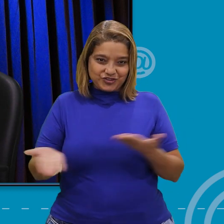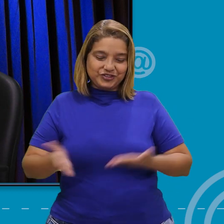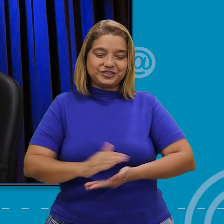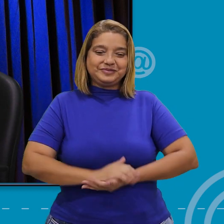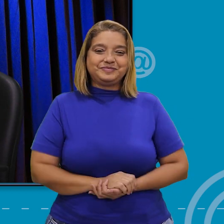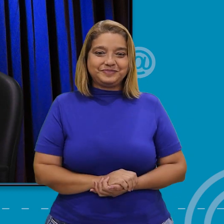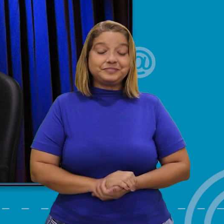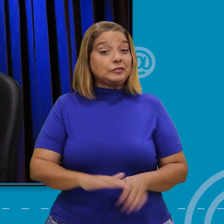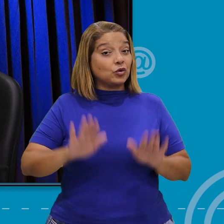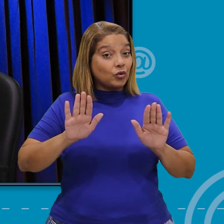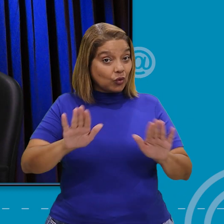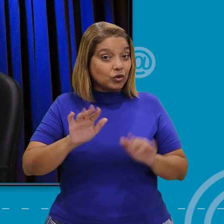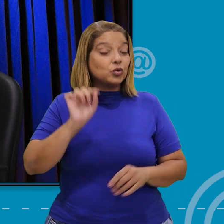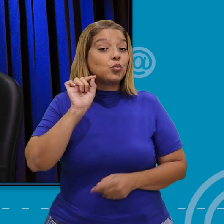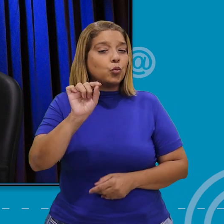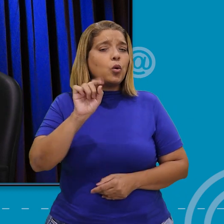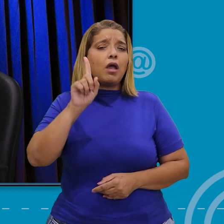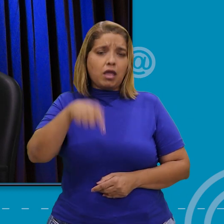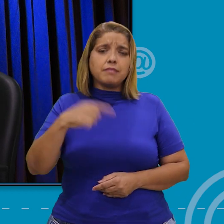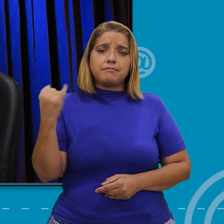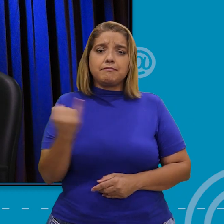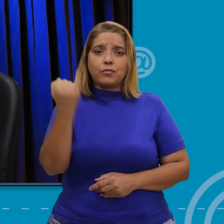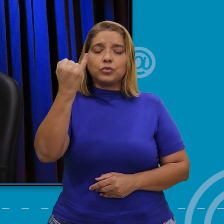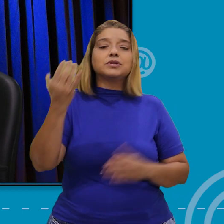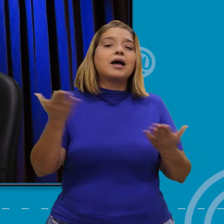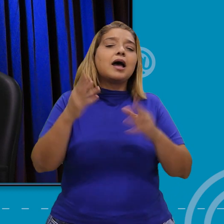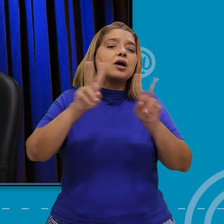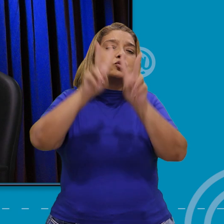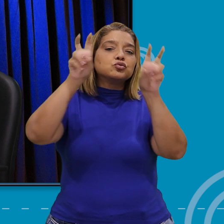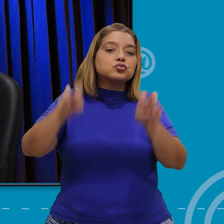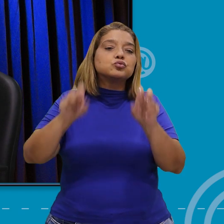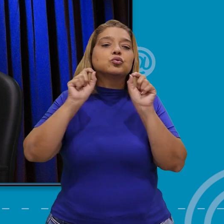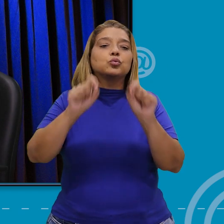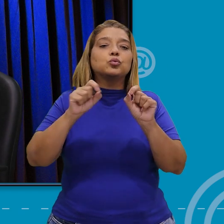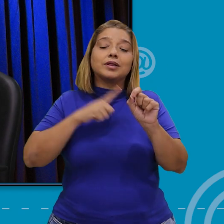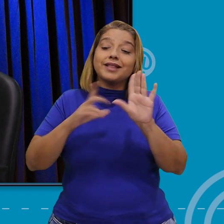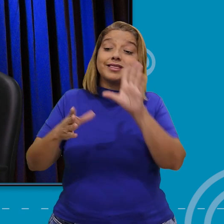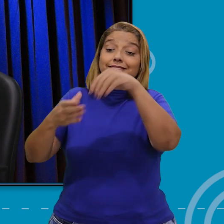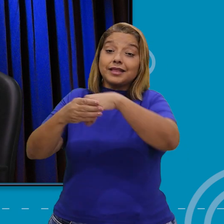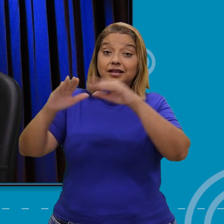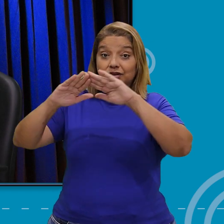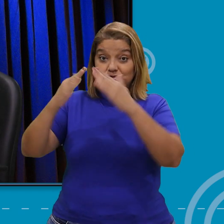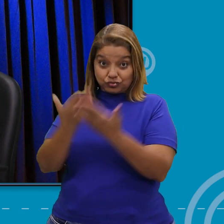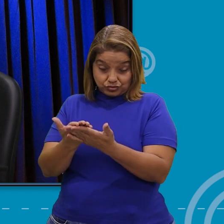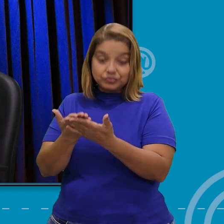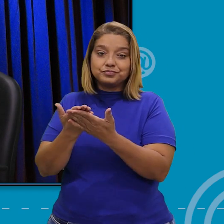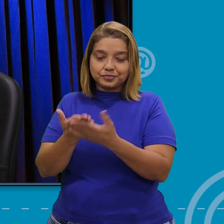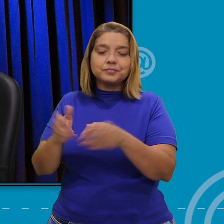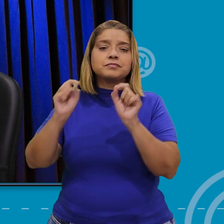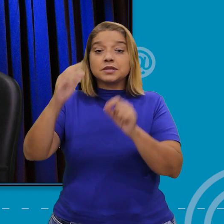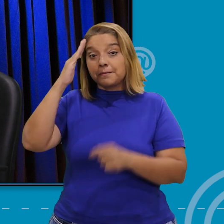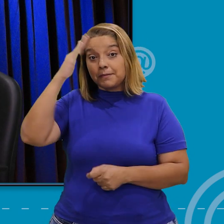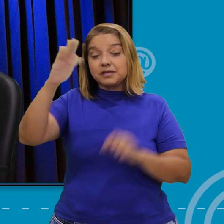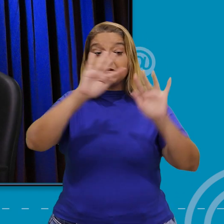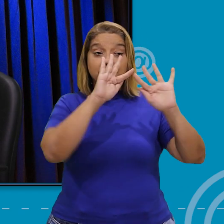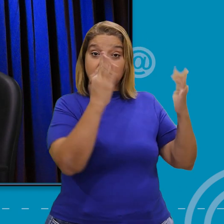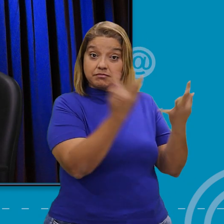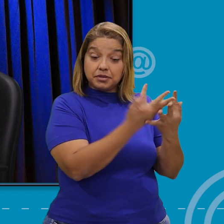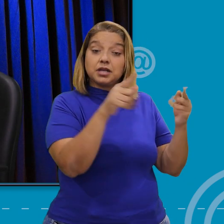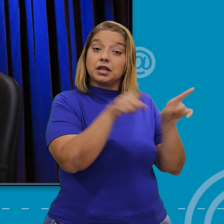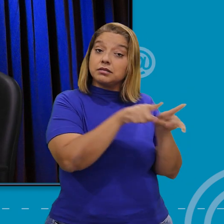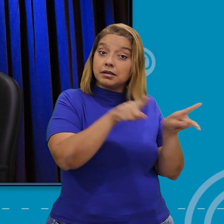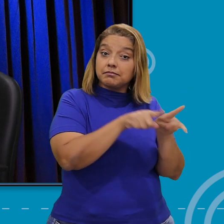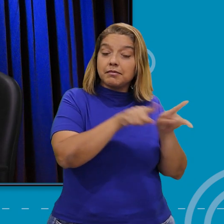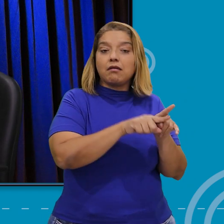estar aqui hoje. E aí é extremamente importante esse assunto para quem está dentro das unidades educacionais, né? Principalmente para